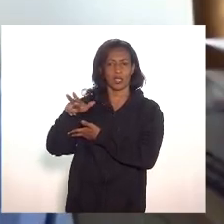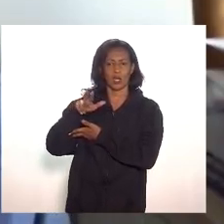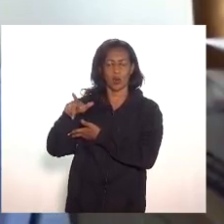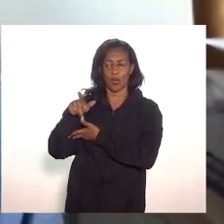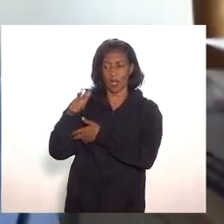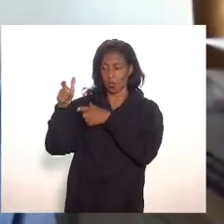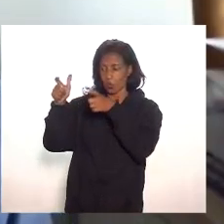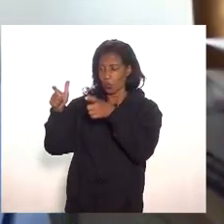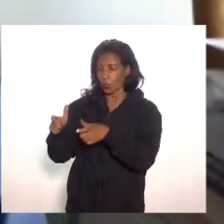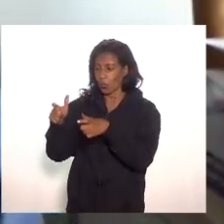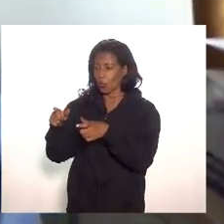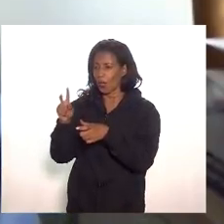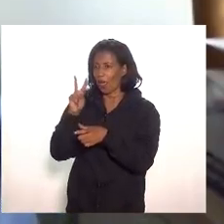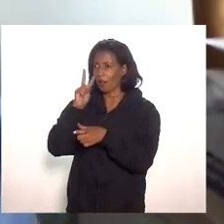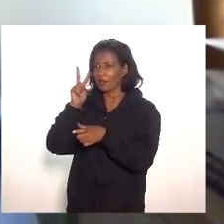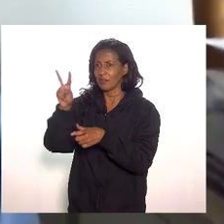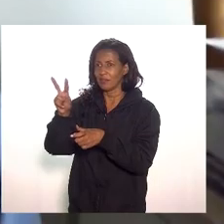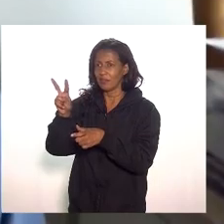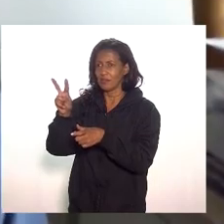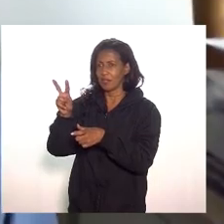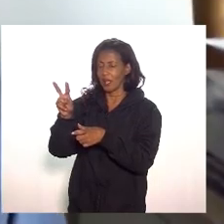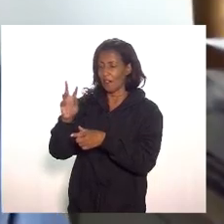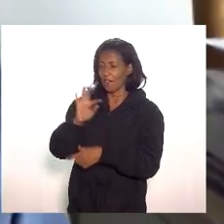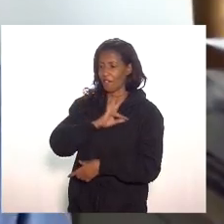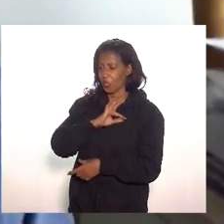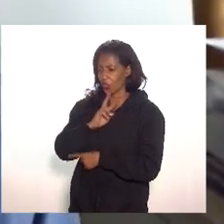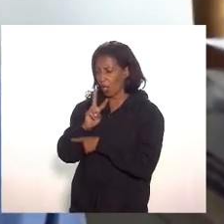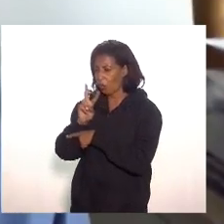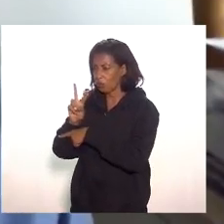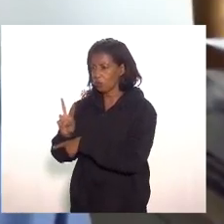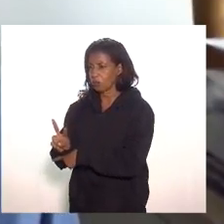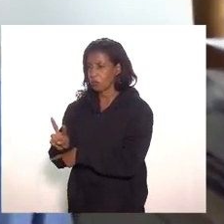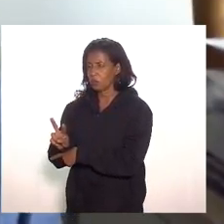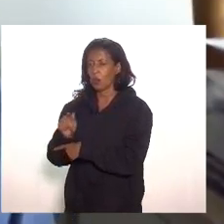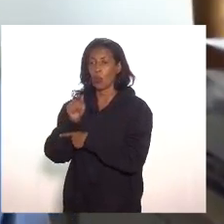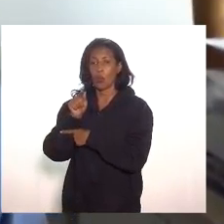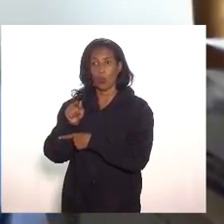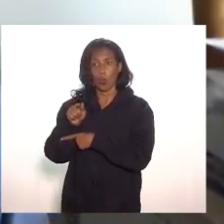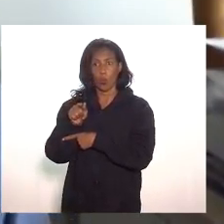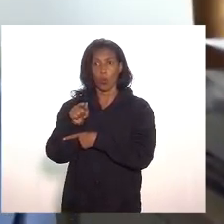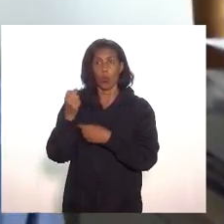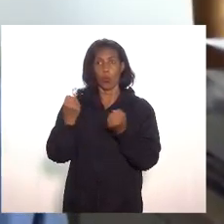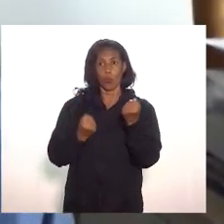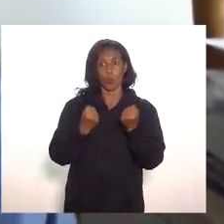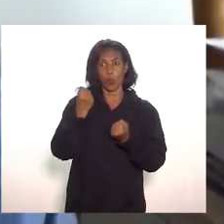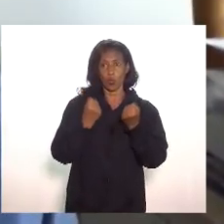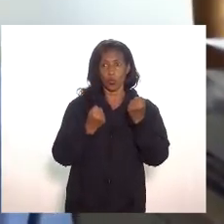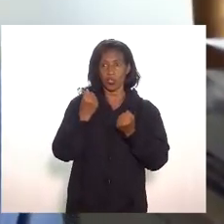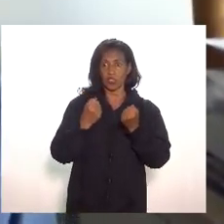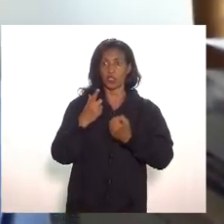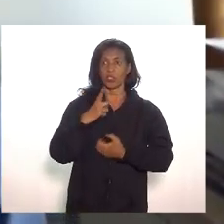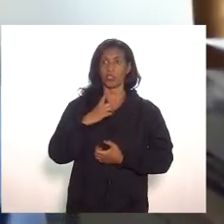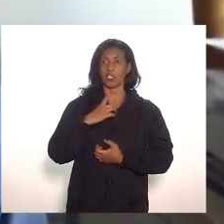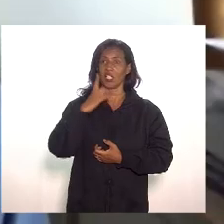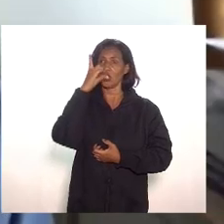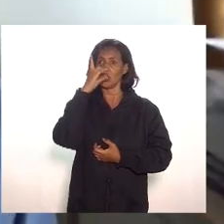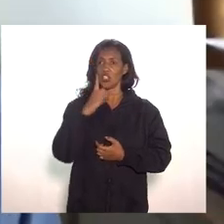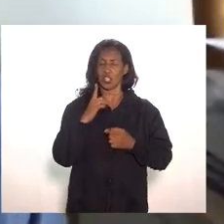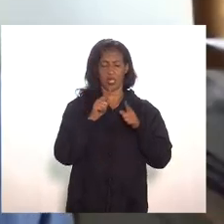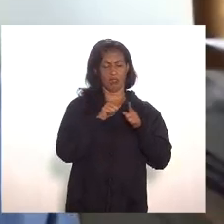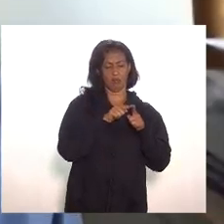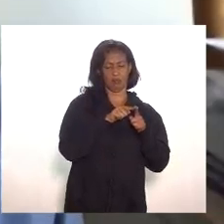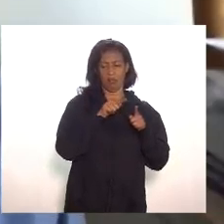local durante a fiscalização do veículo, o condutor terá prazo razoável, não